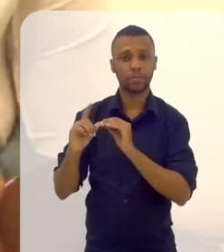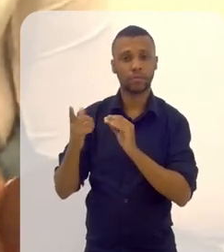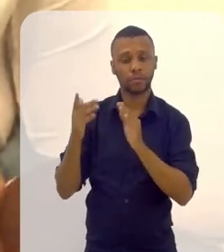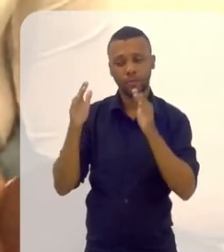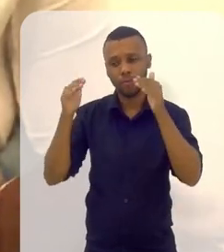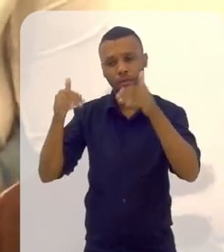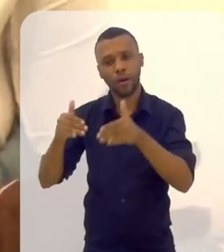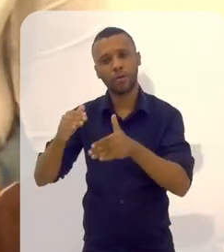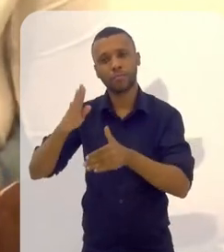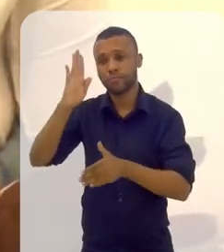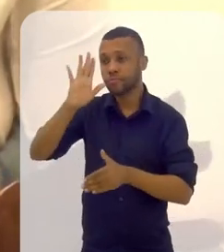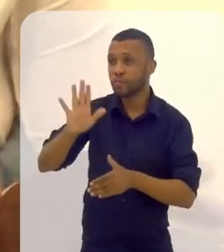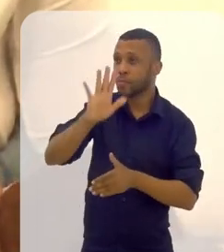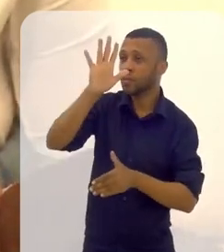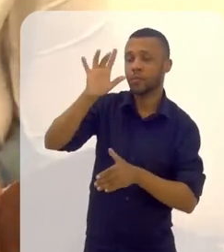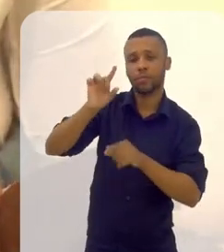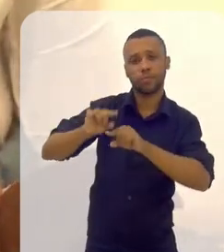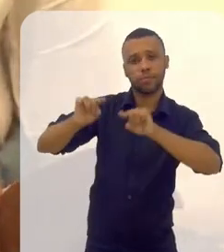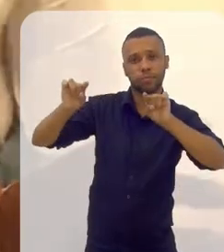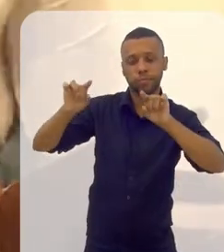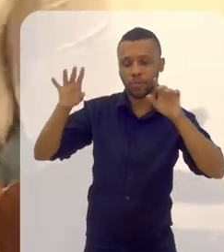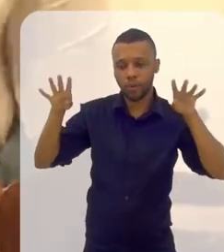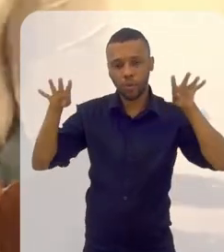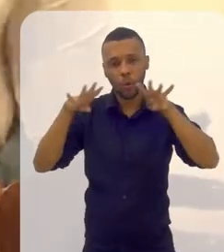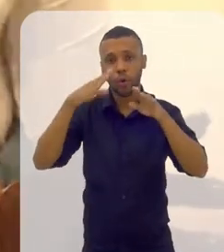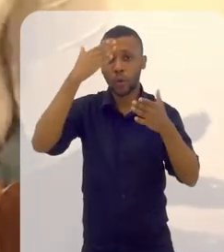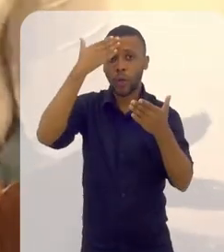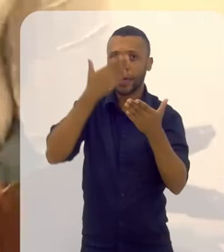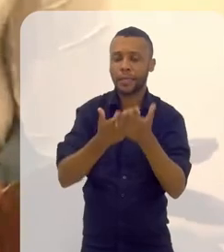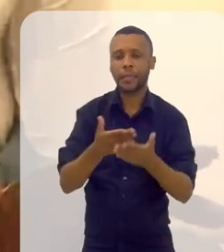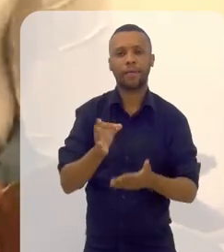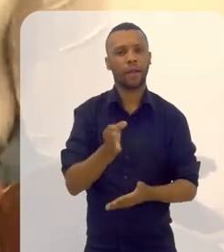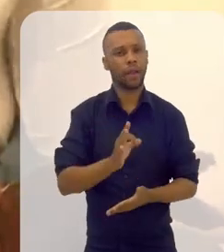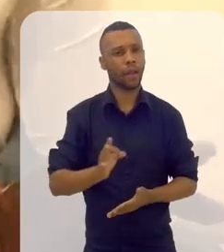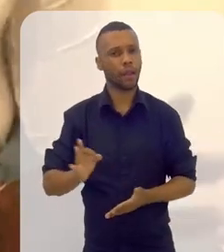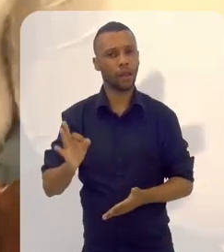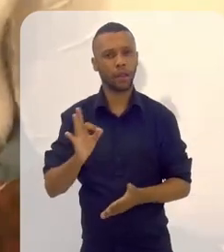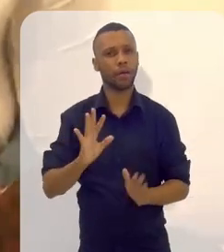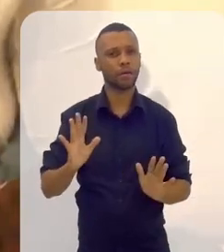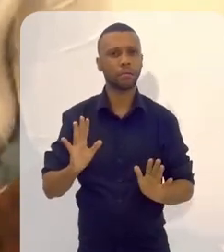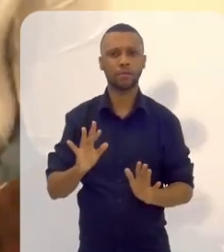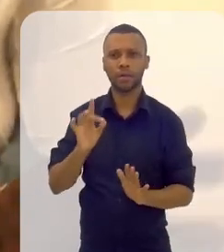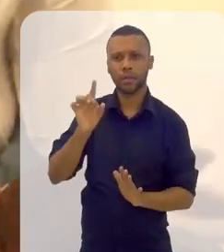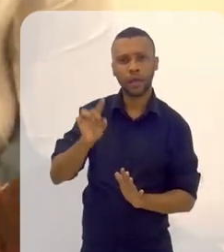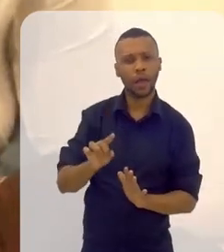muito importante pela visibilidade, que eu não acreditava que era tanto assim, mas